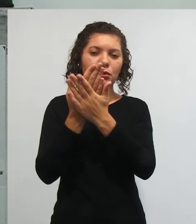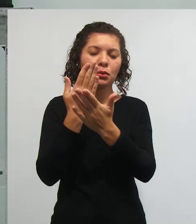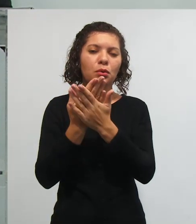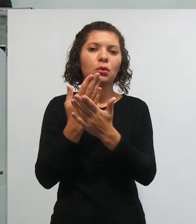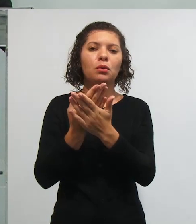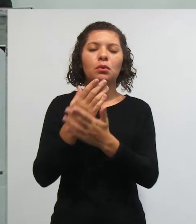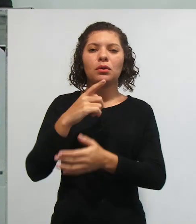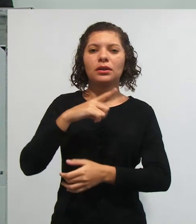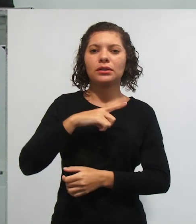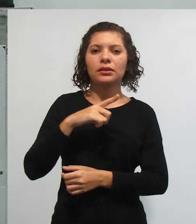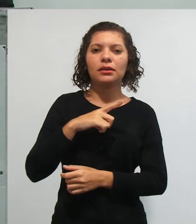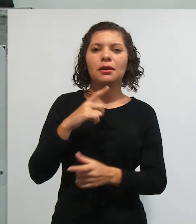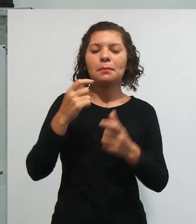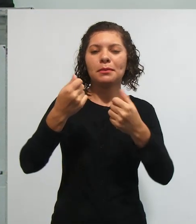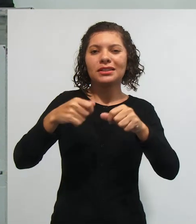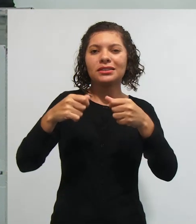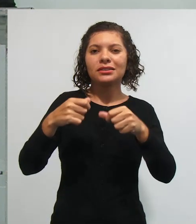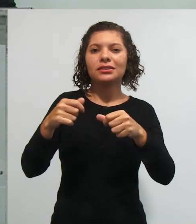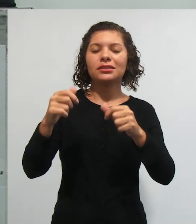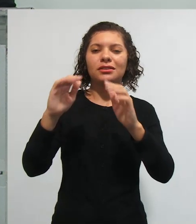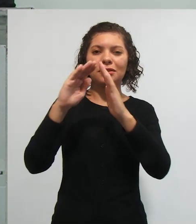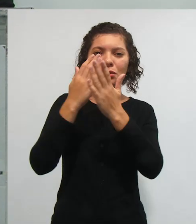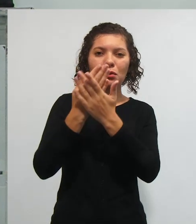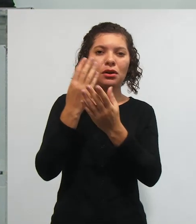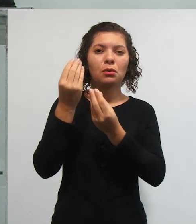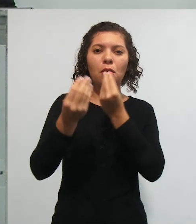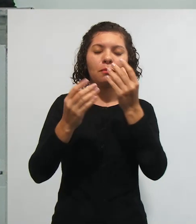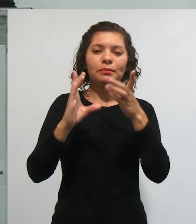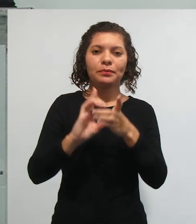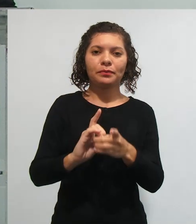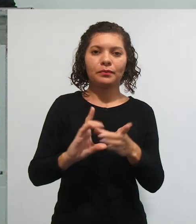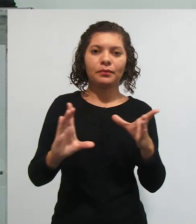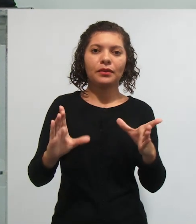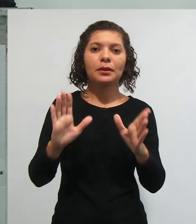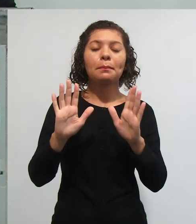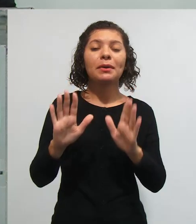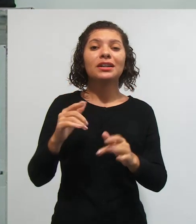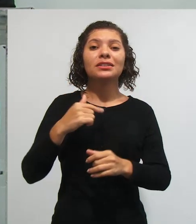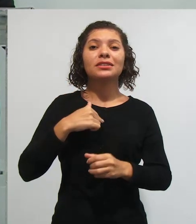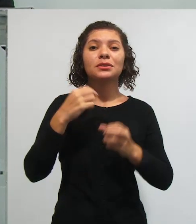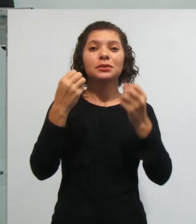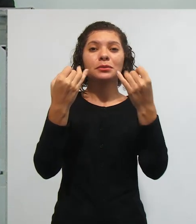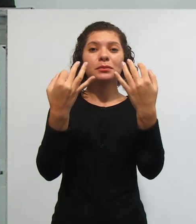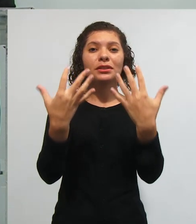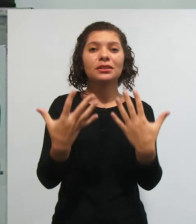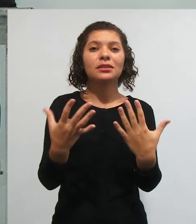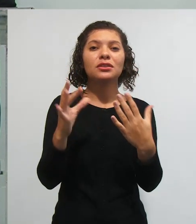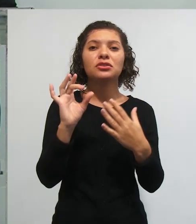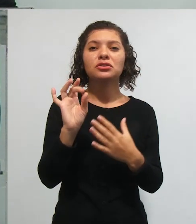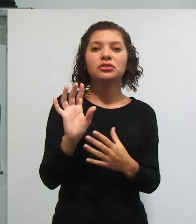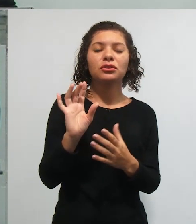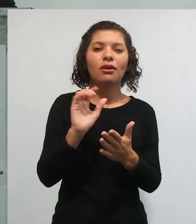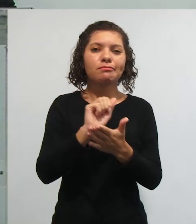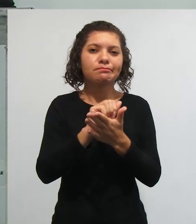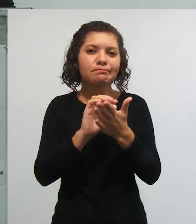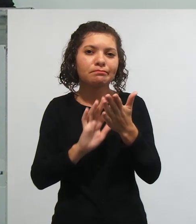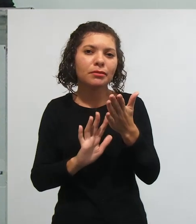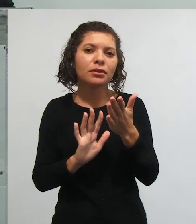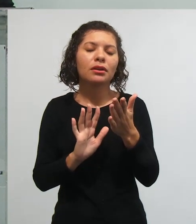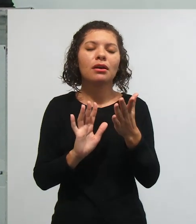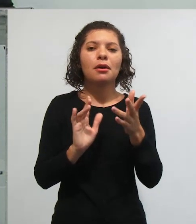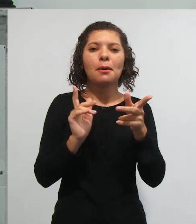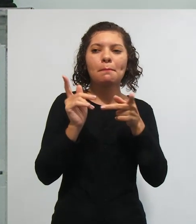instituição democrática nós devemos utilizar isso mas o que eu estou falando então eu estou falando que só fazer